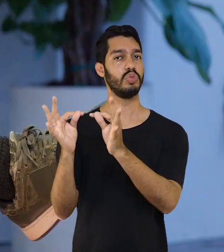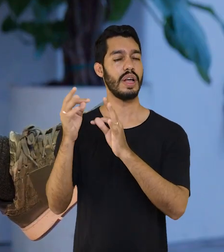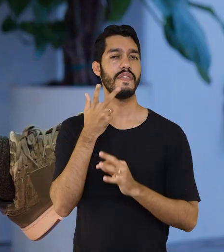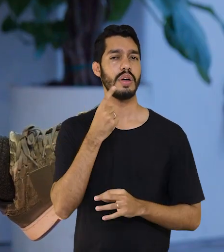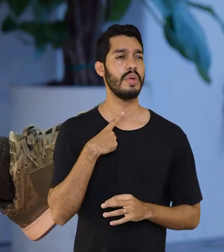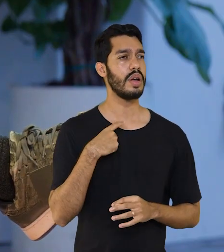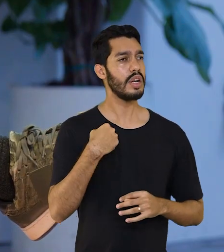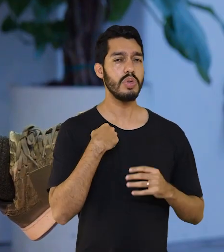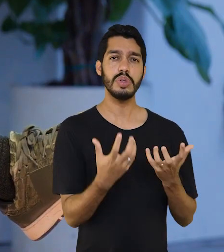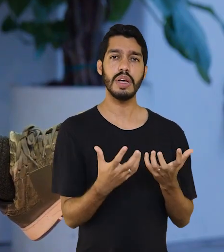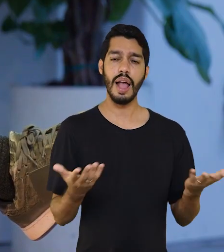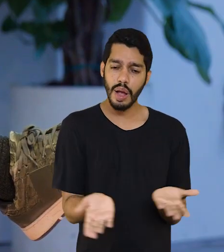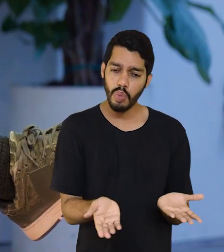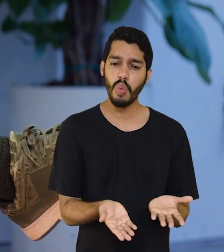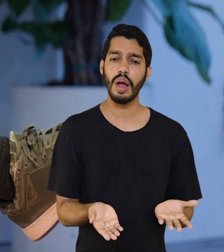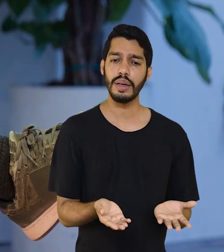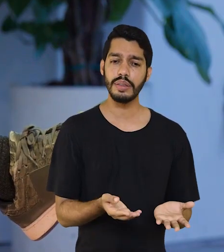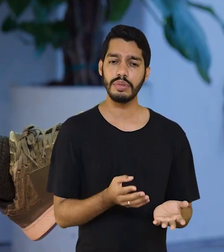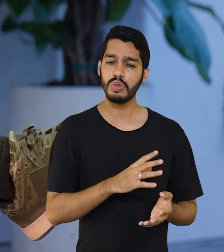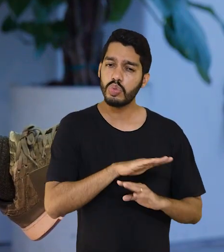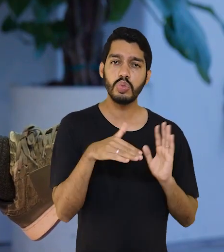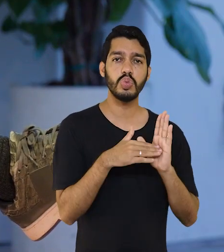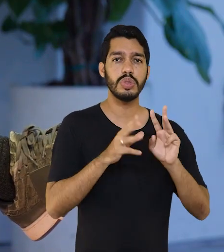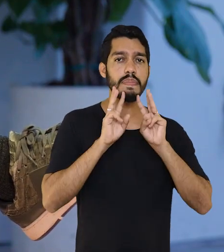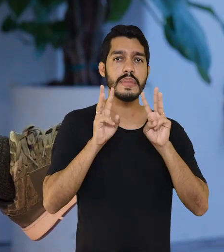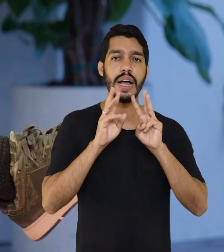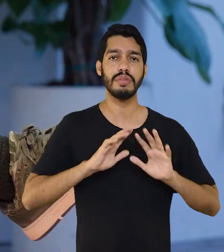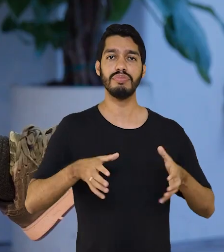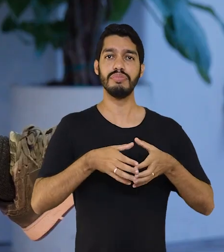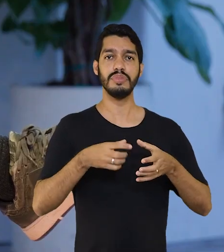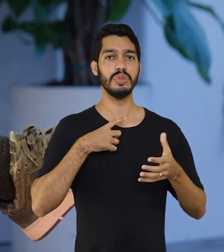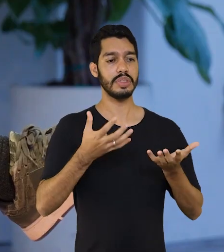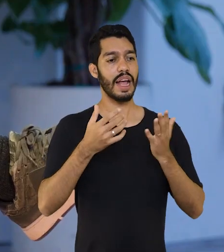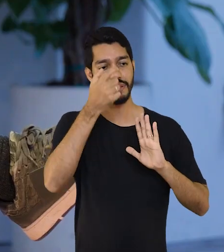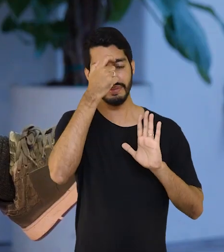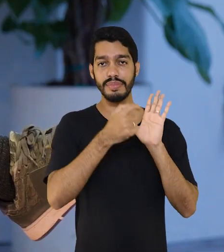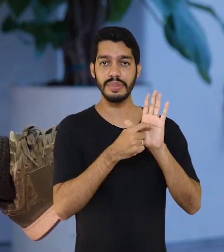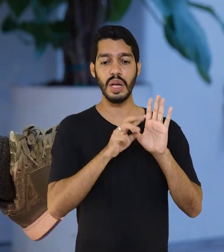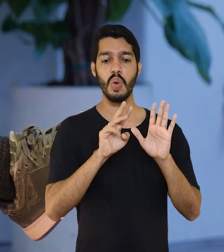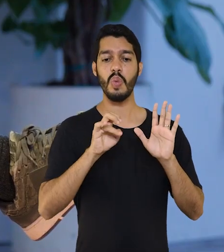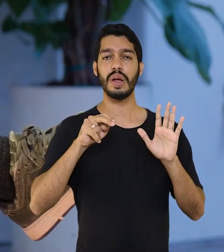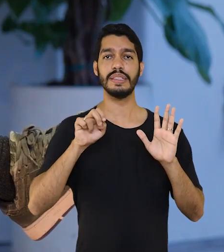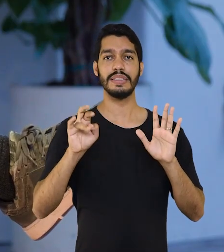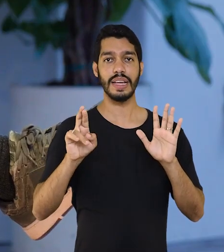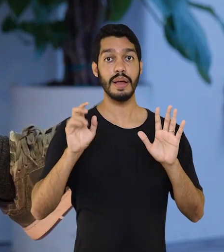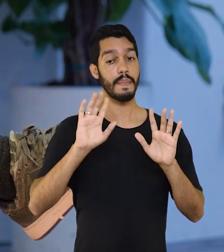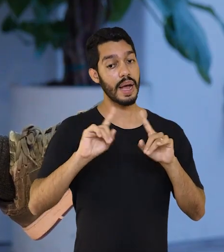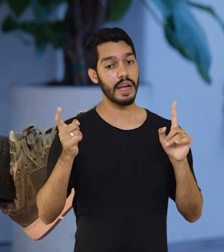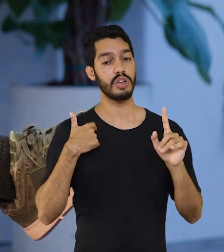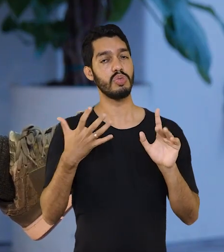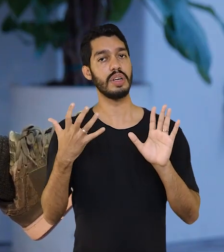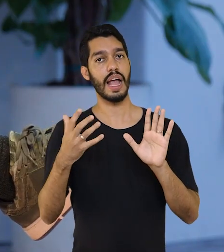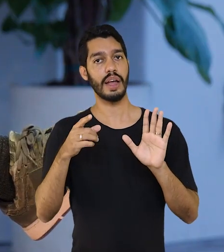estão vendo para a gente e falam assim: cara, agora eu quero que todos os times de marketing do mundo usem a inteligência cultural da Winning, mas eu